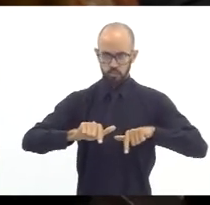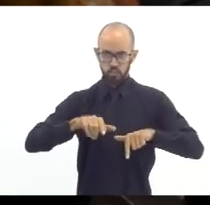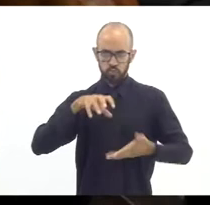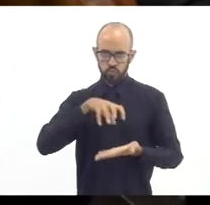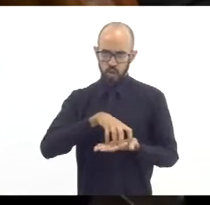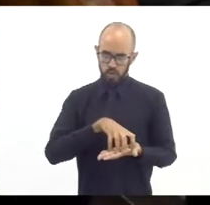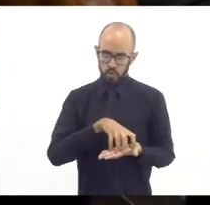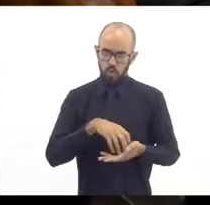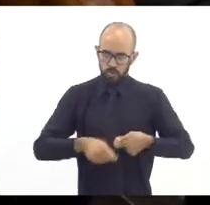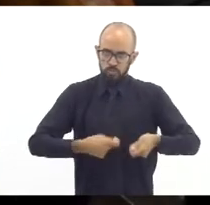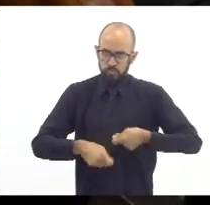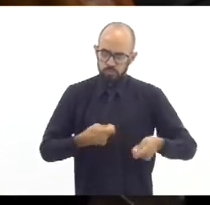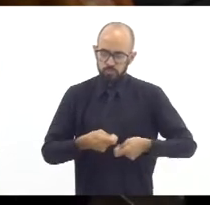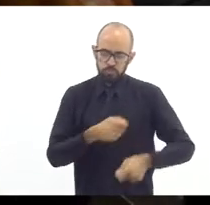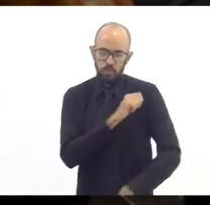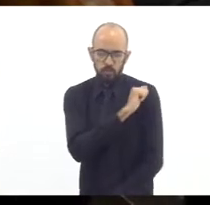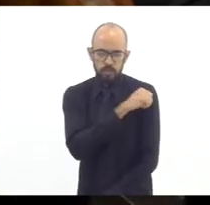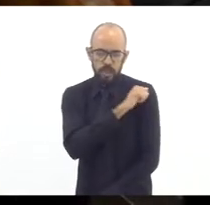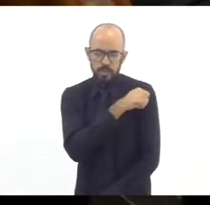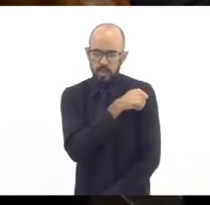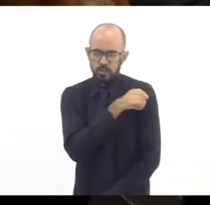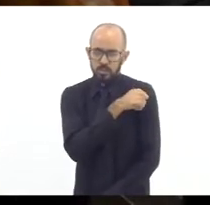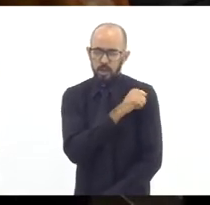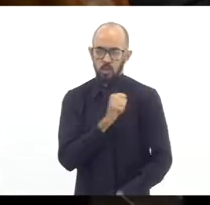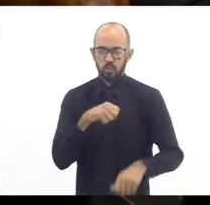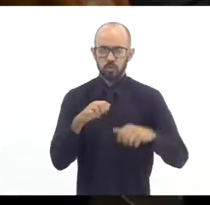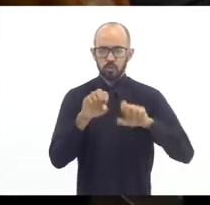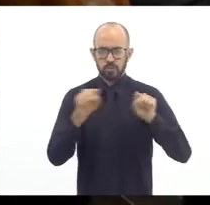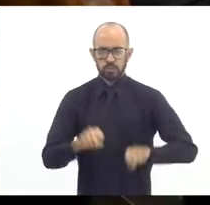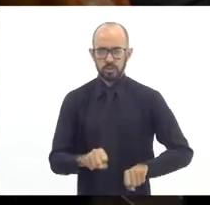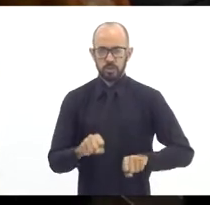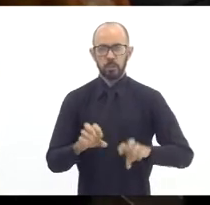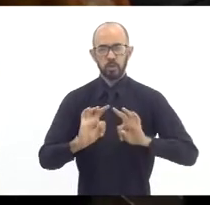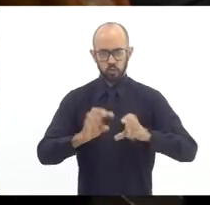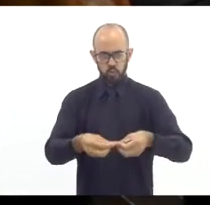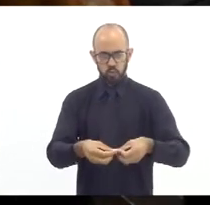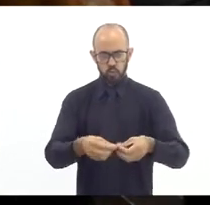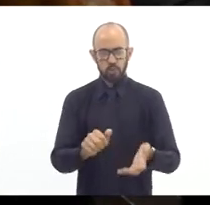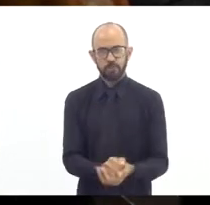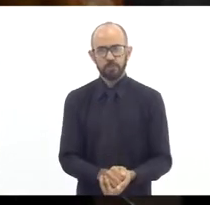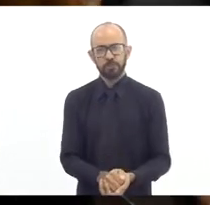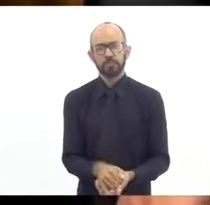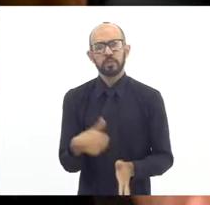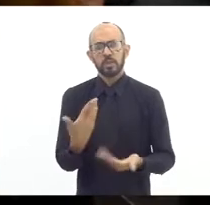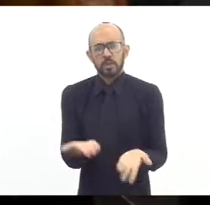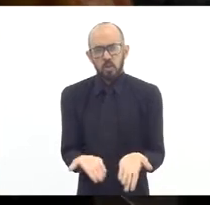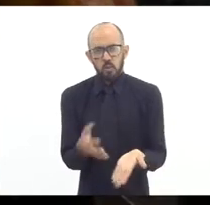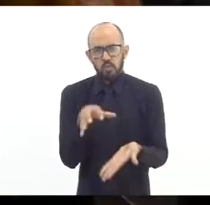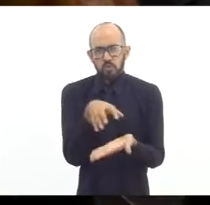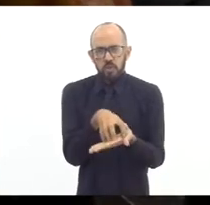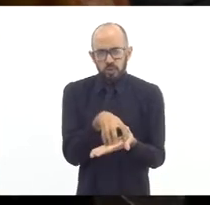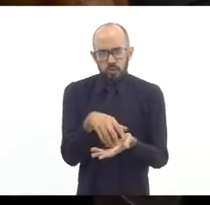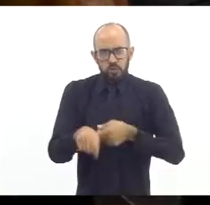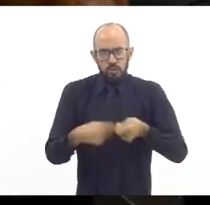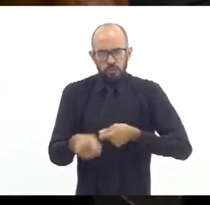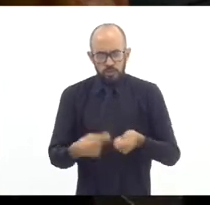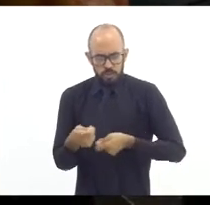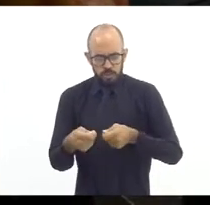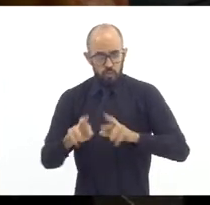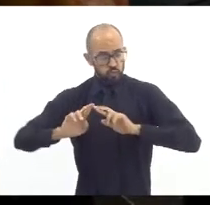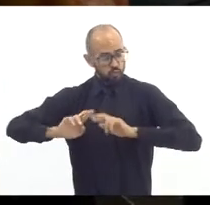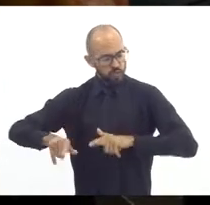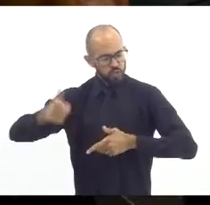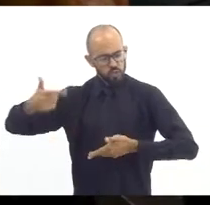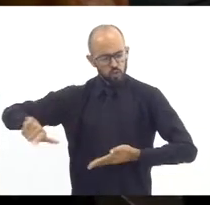da agência na fiscalização do sistema. A agência, diferentemente de outros órgãos, como